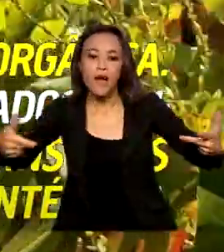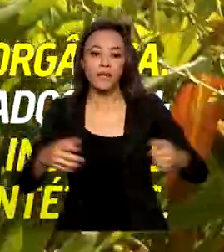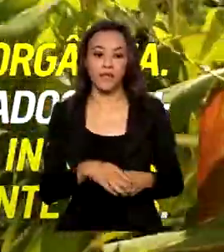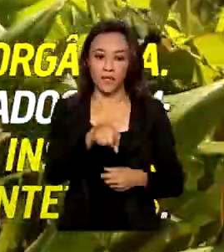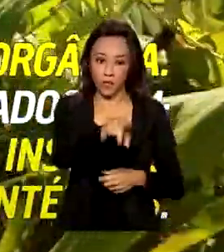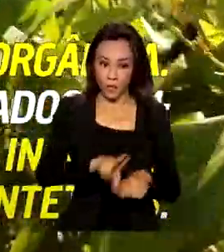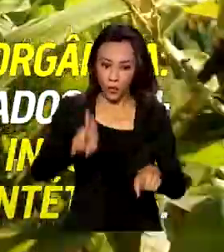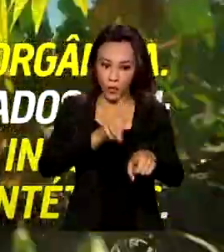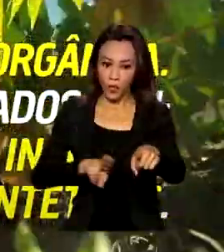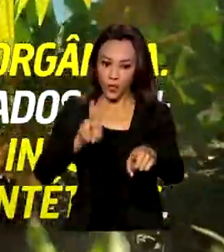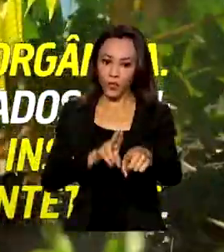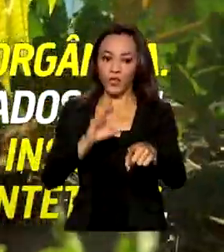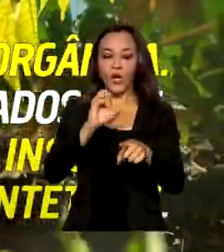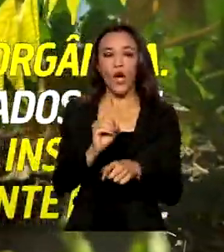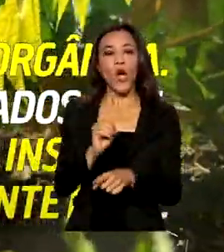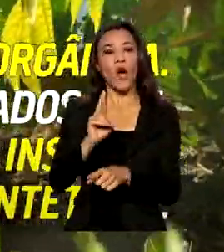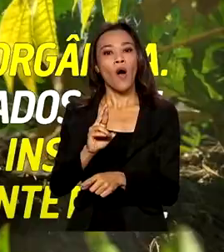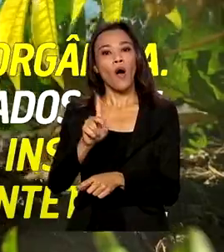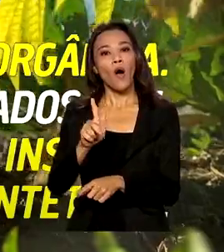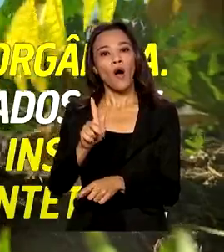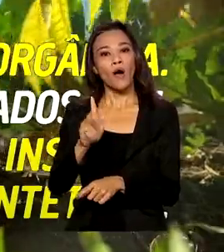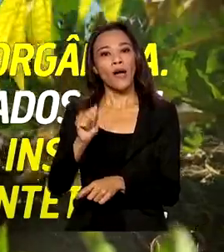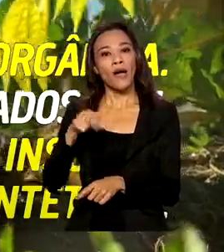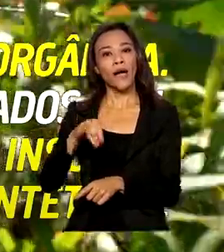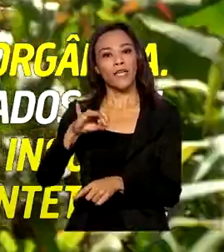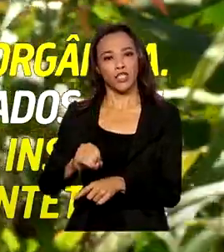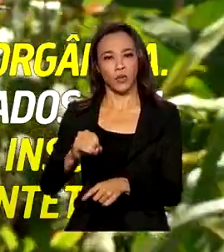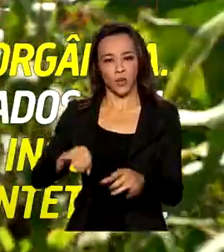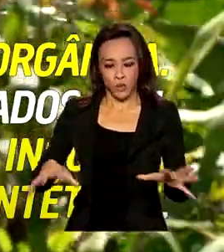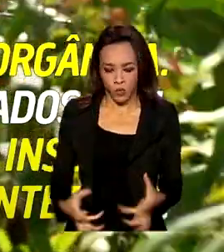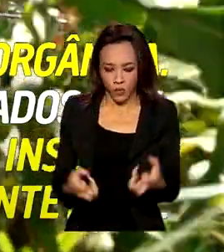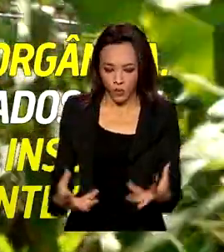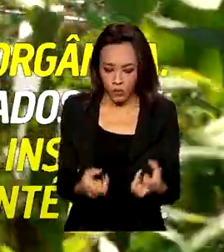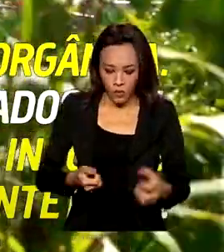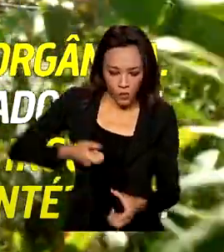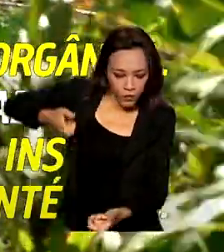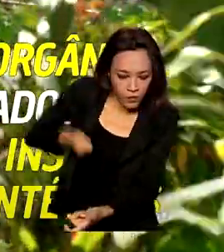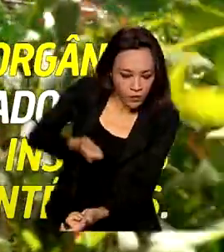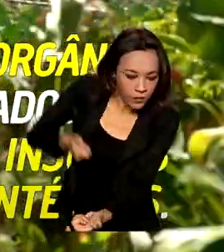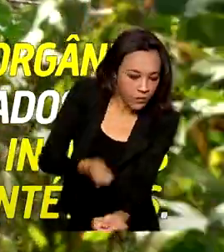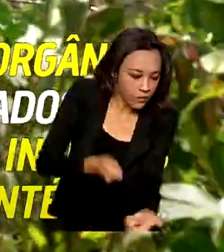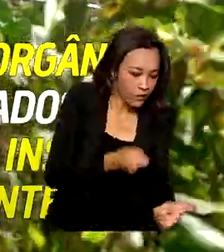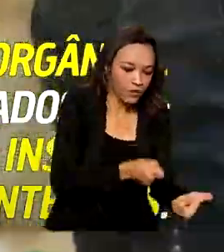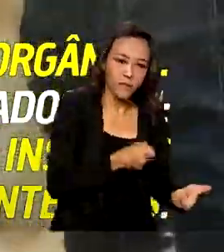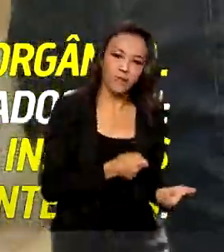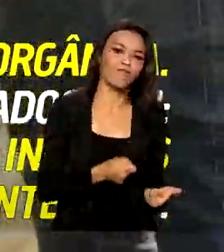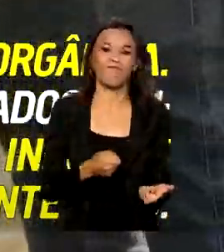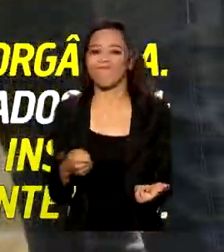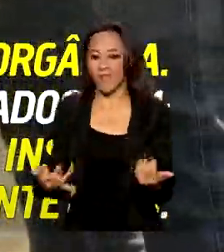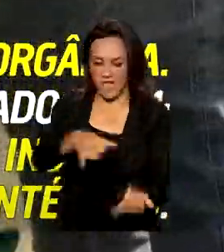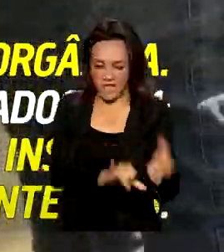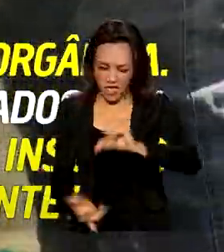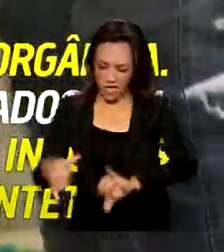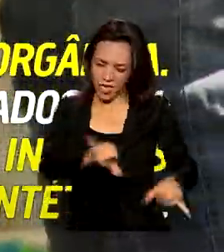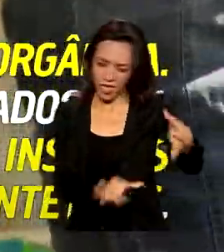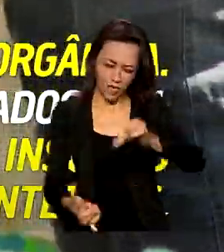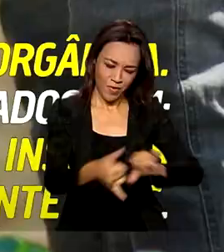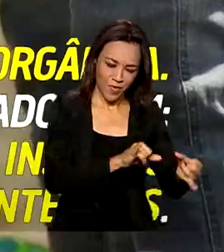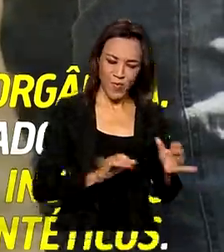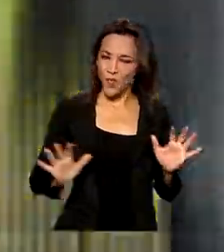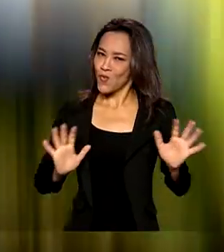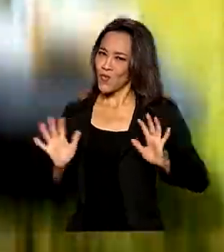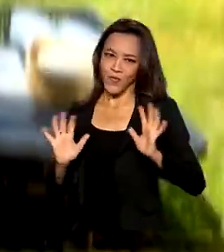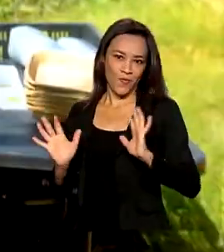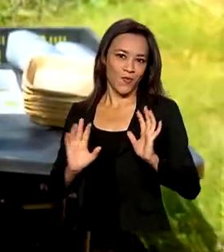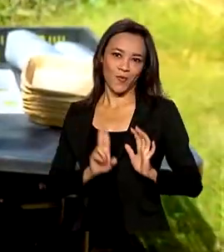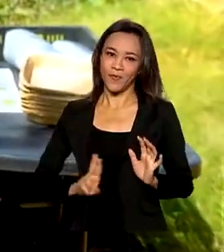produtos orgânicos, não podem ser utilizados adubos, fertilizantes ou insumos químicos, artificiais ou